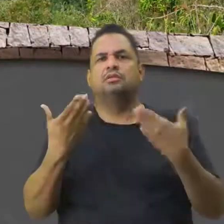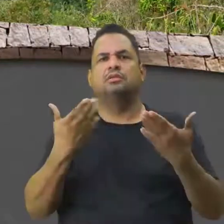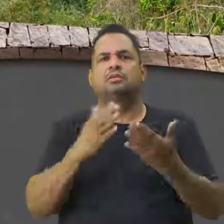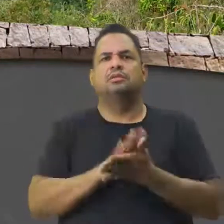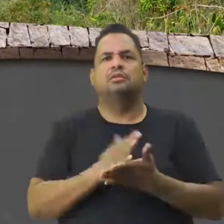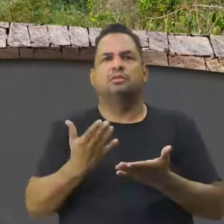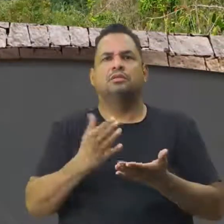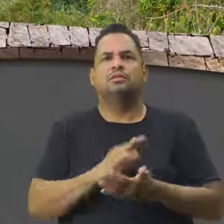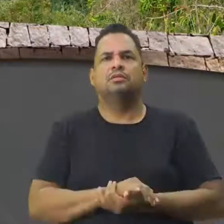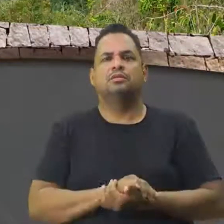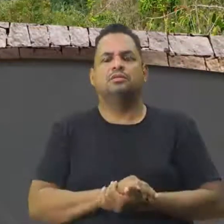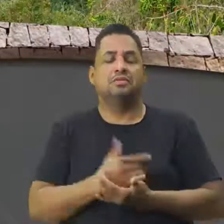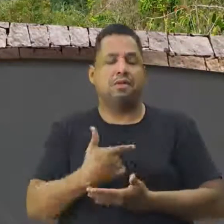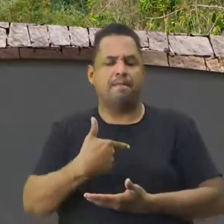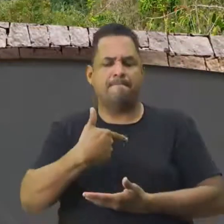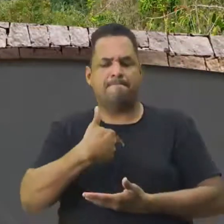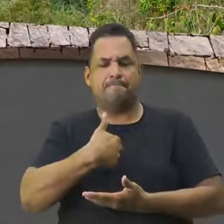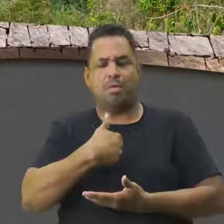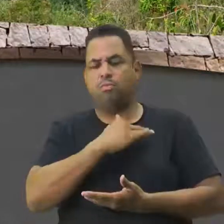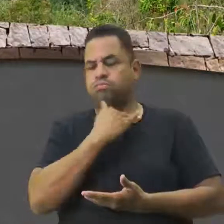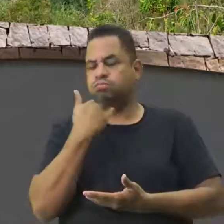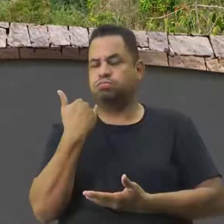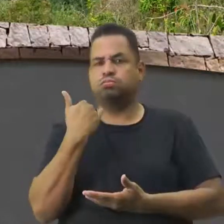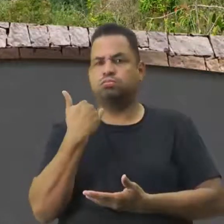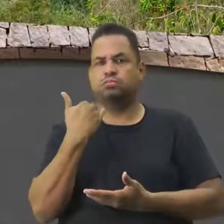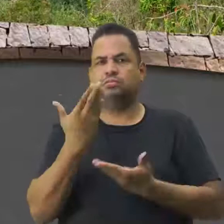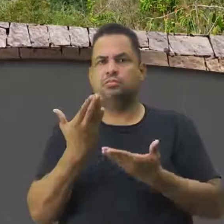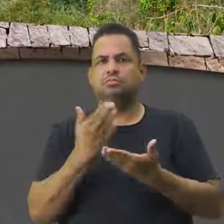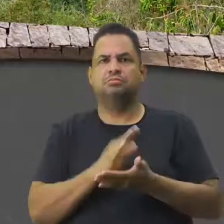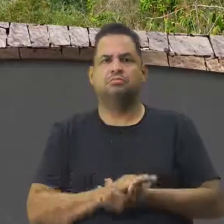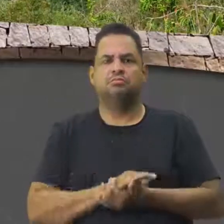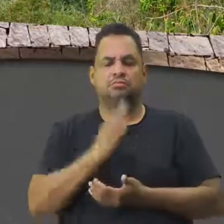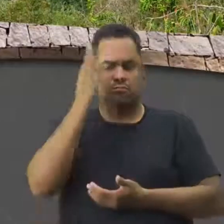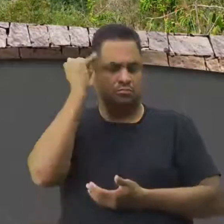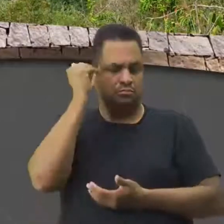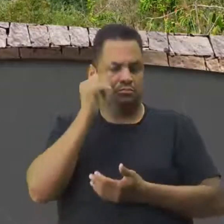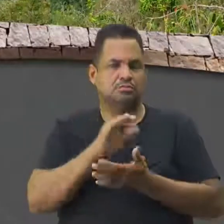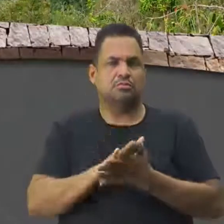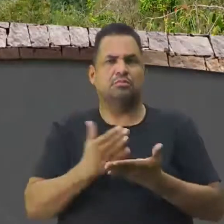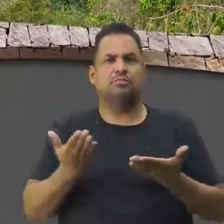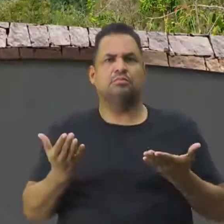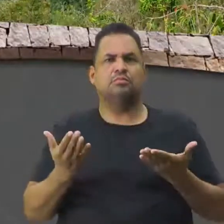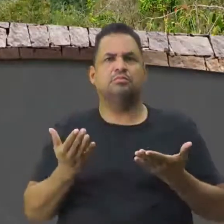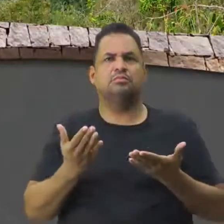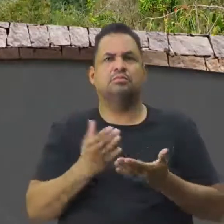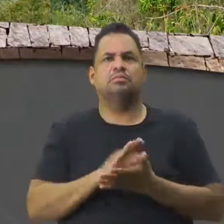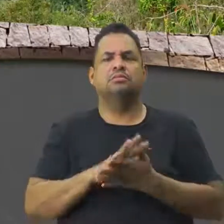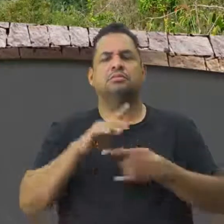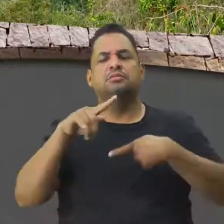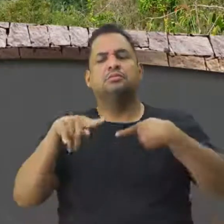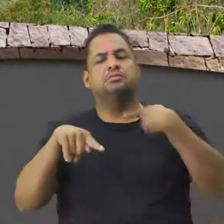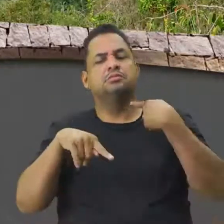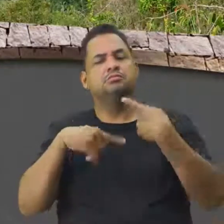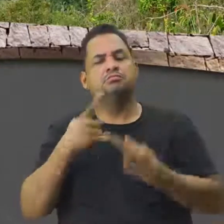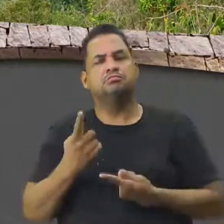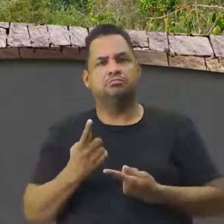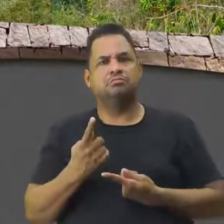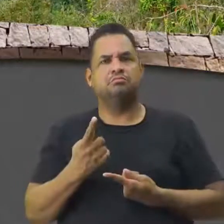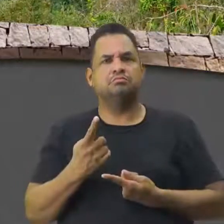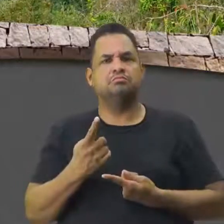Bem! Getúlio Vargas praticou suicídio, como vocês sabem. E aí, pós, vem quem?